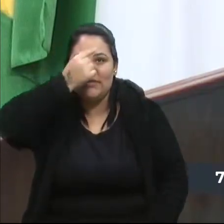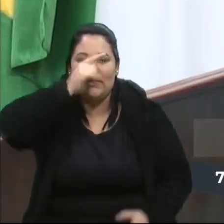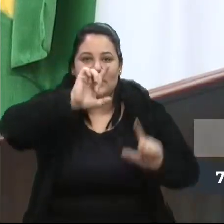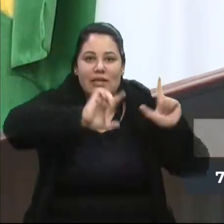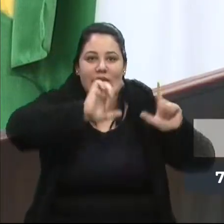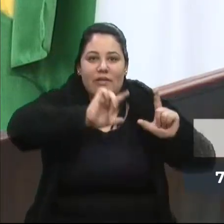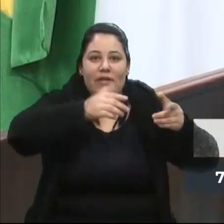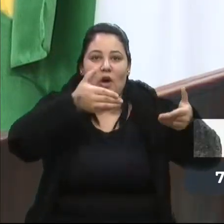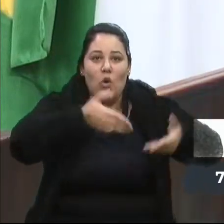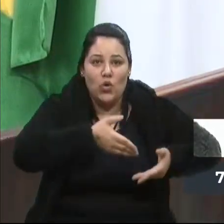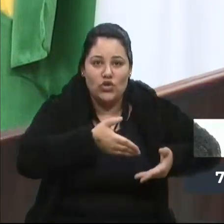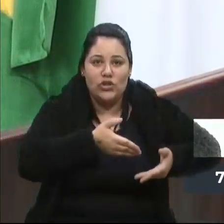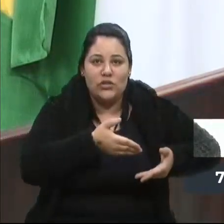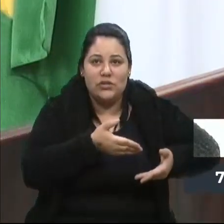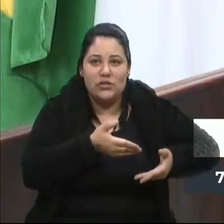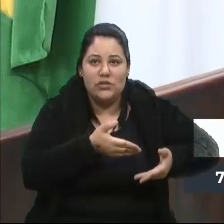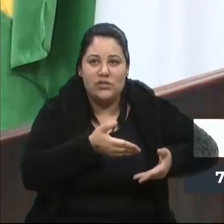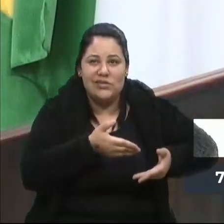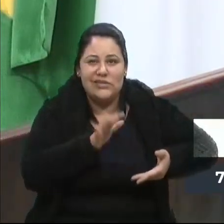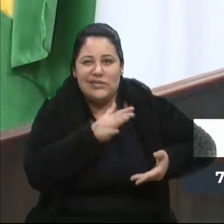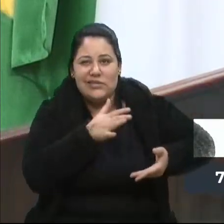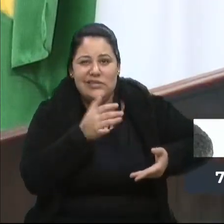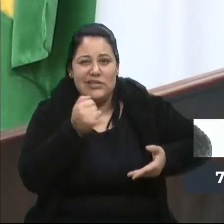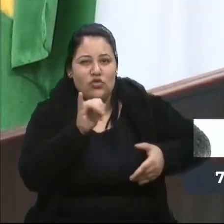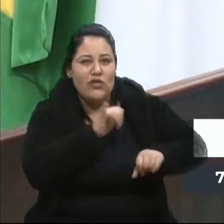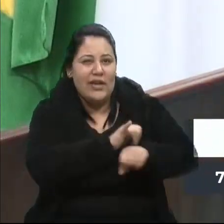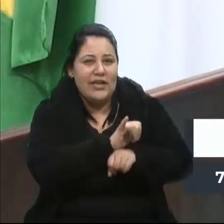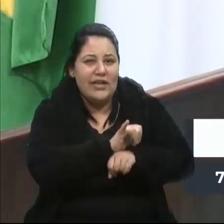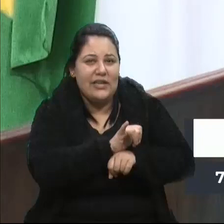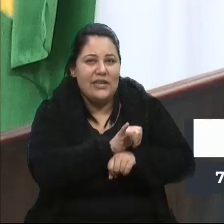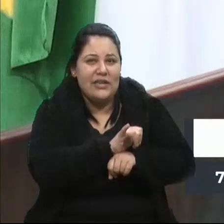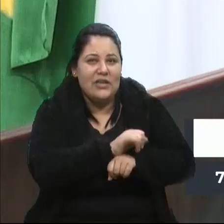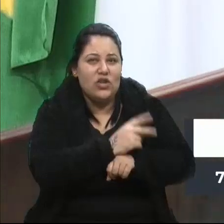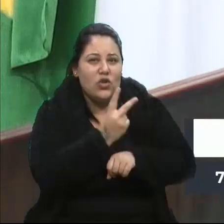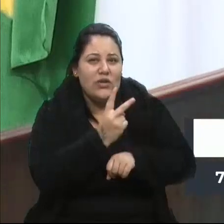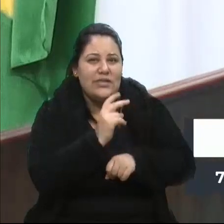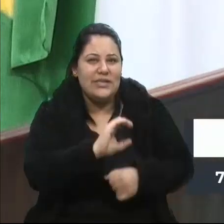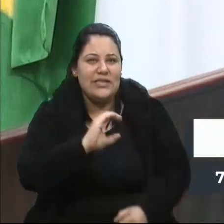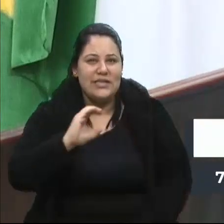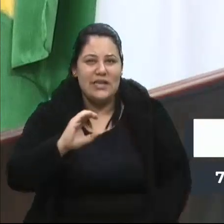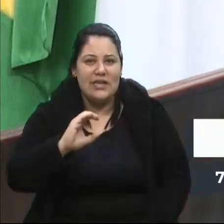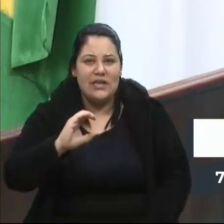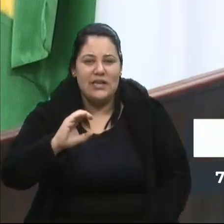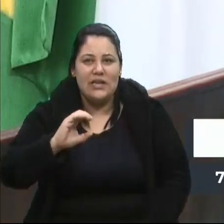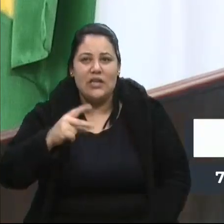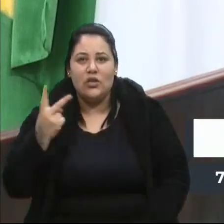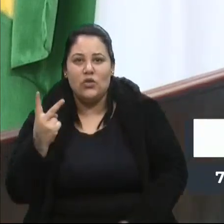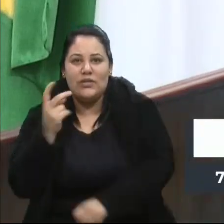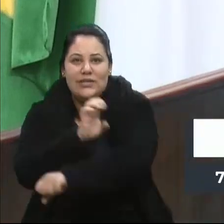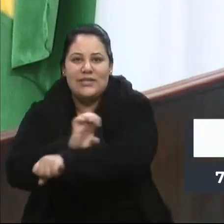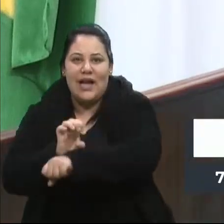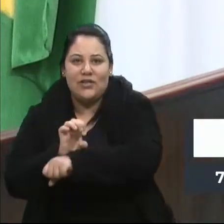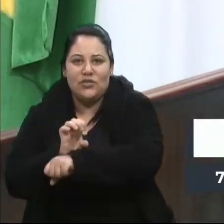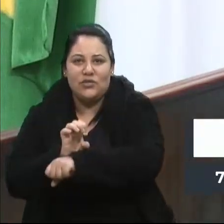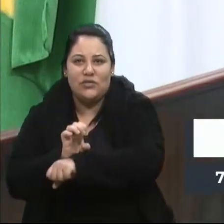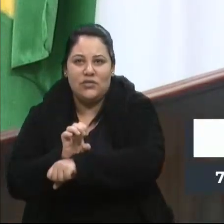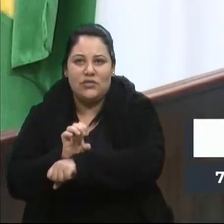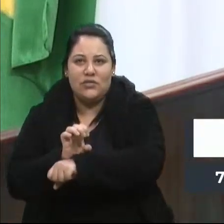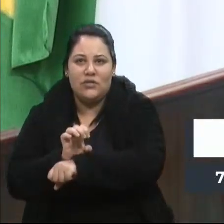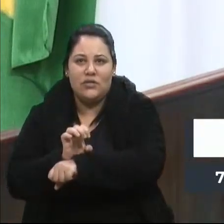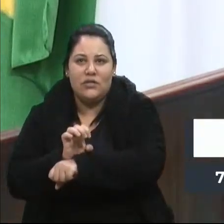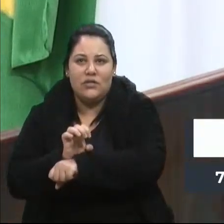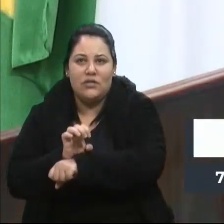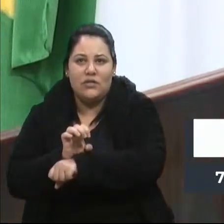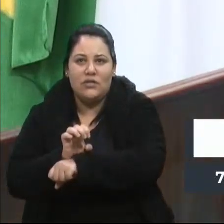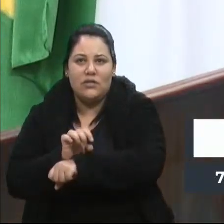hoje são, se eu não estiver enganada, mas são 2 CCs e 2 estagiários para essa parte